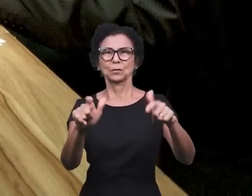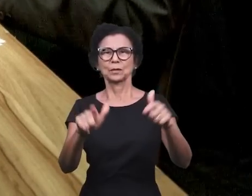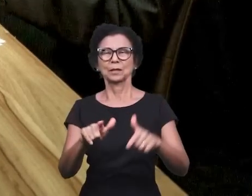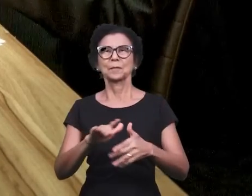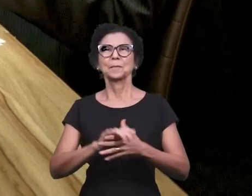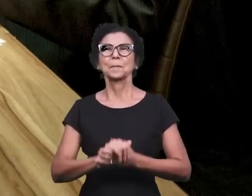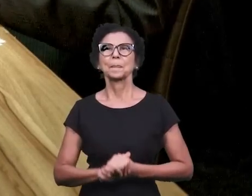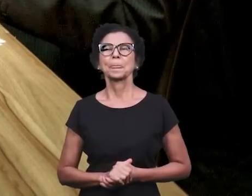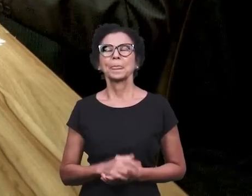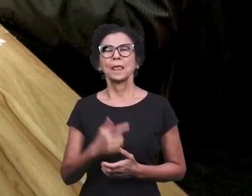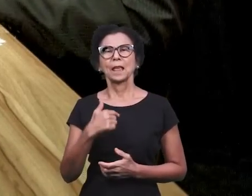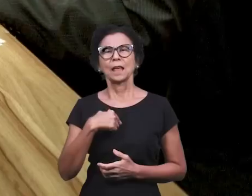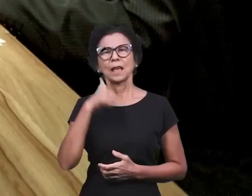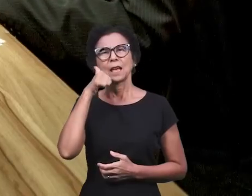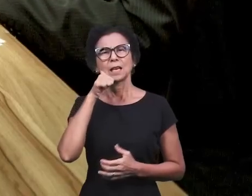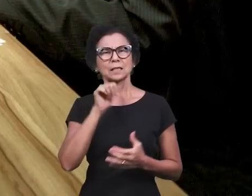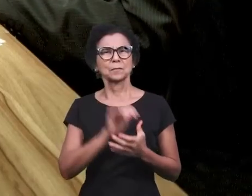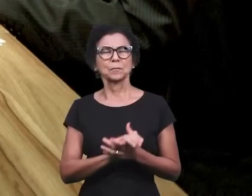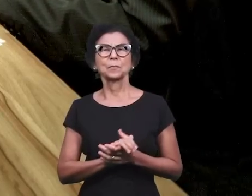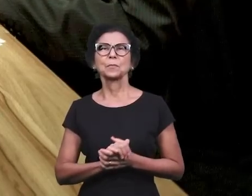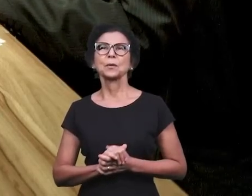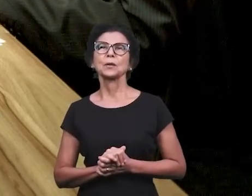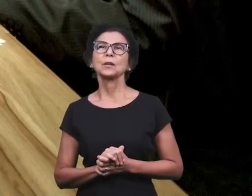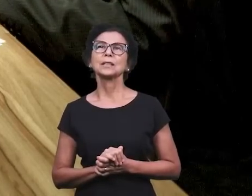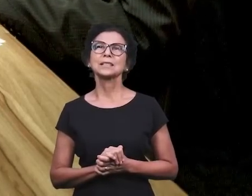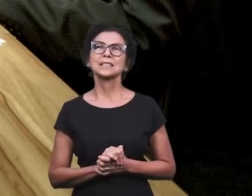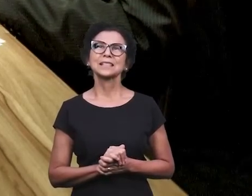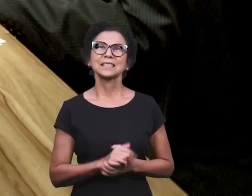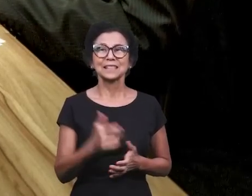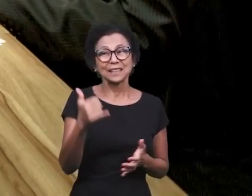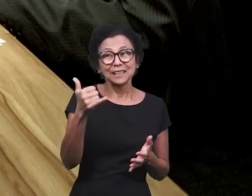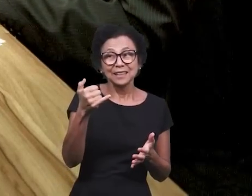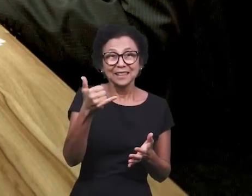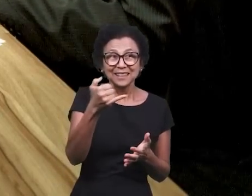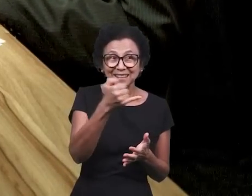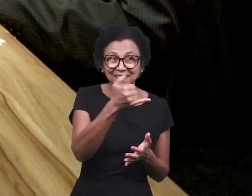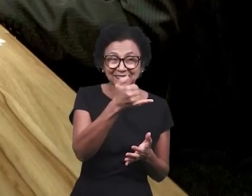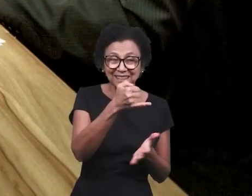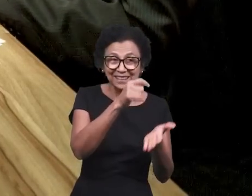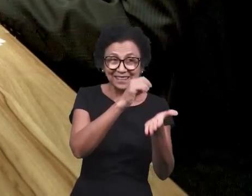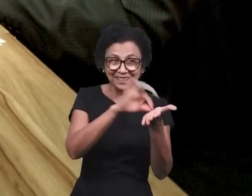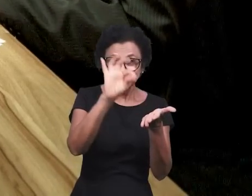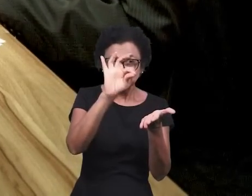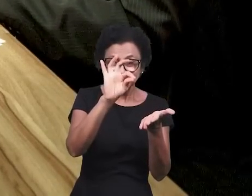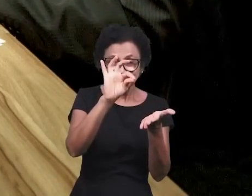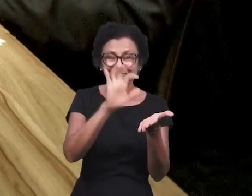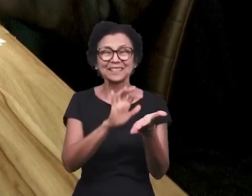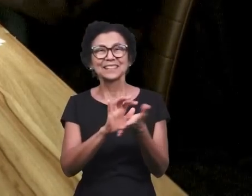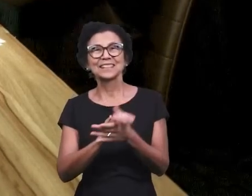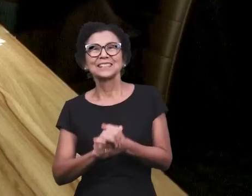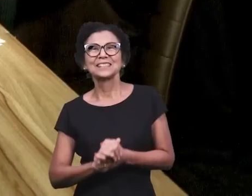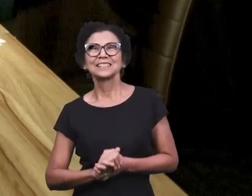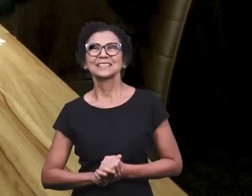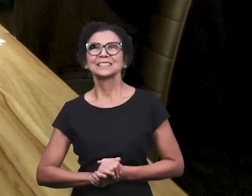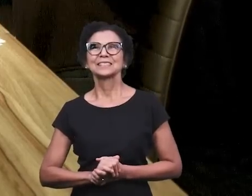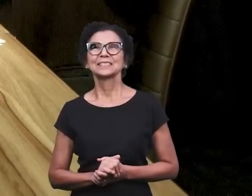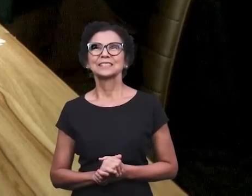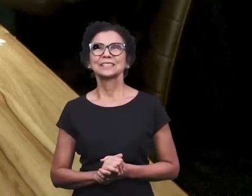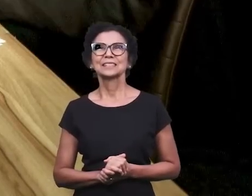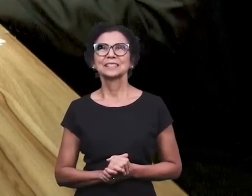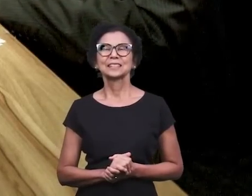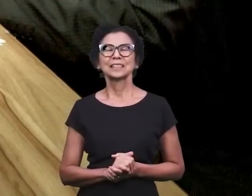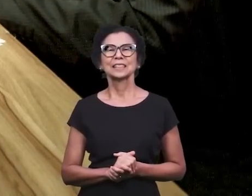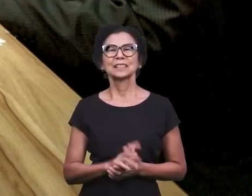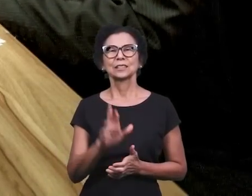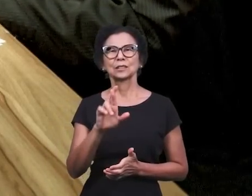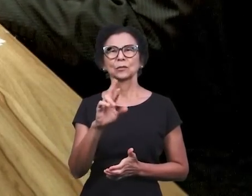Chegando a ESAF, tá eu, minha esposa, minha filha. O Urias pegou a caneta para assinar Pra o termo de desistência. termo. E tinha, na hora, havia uma pessoa